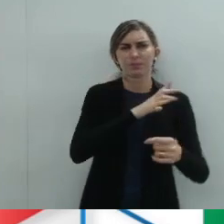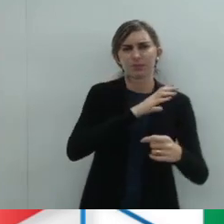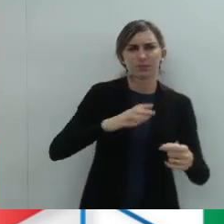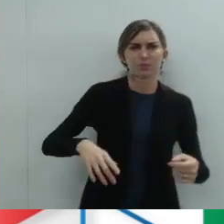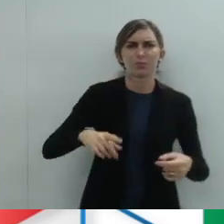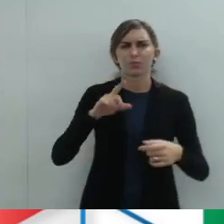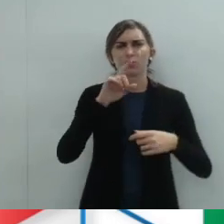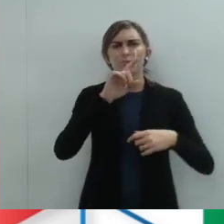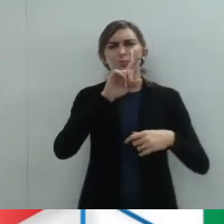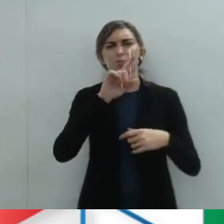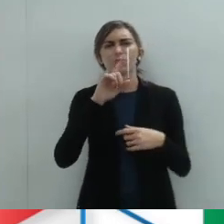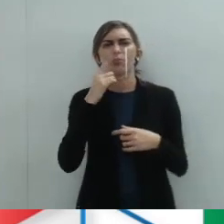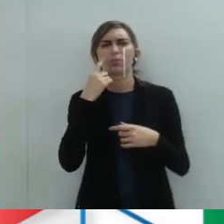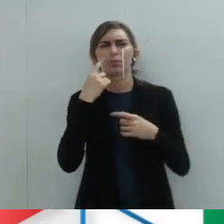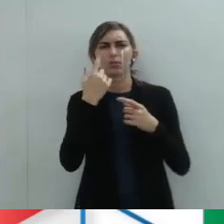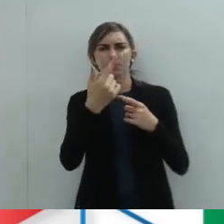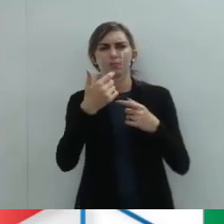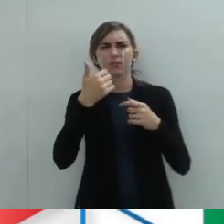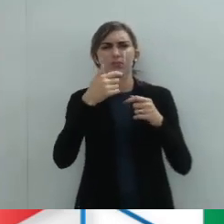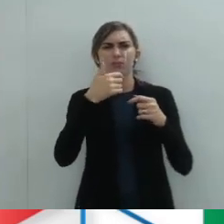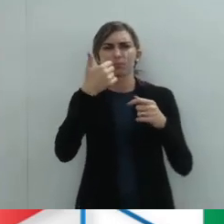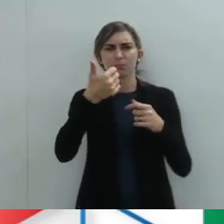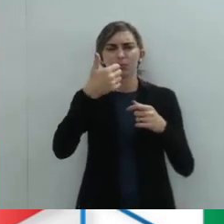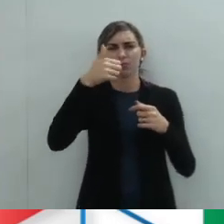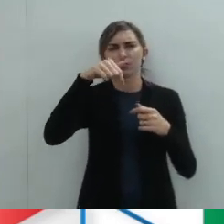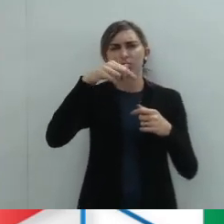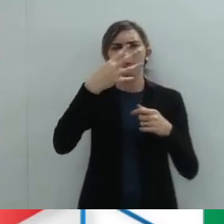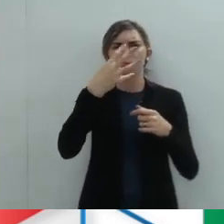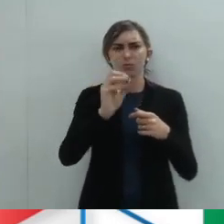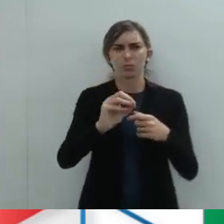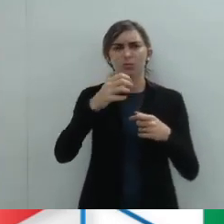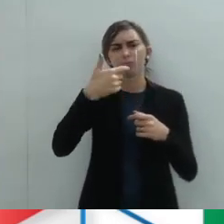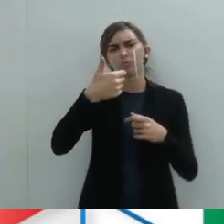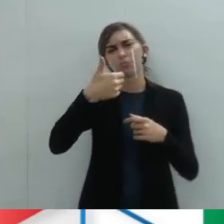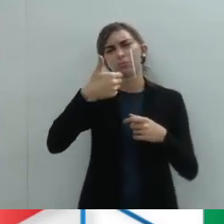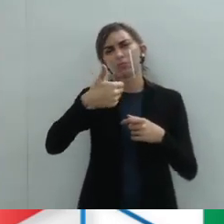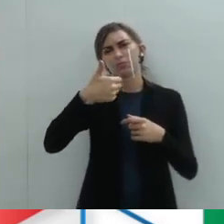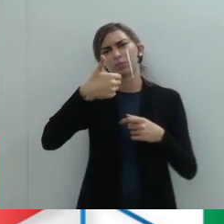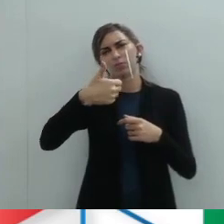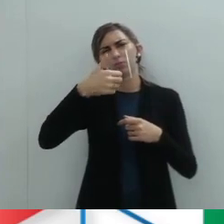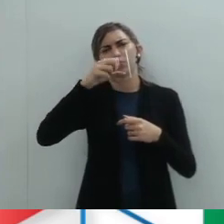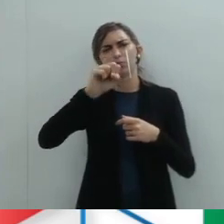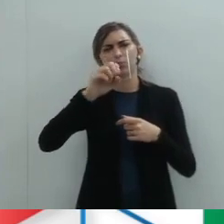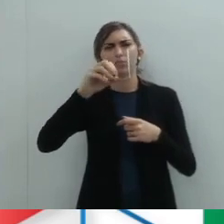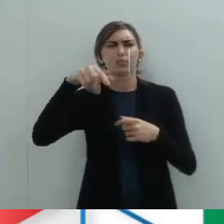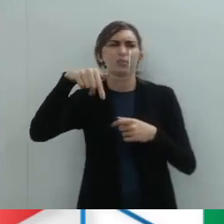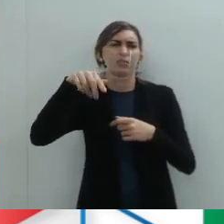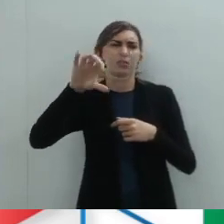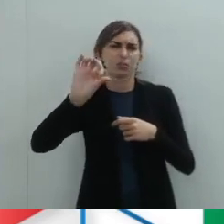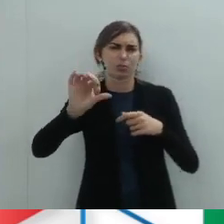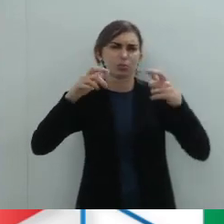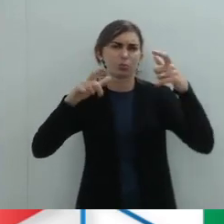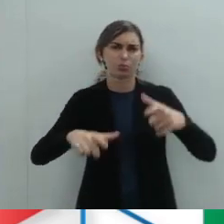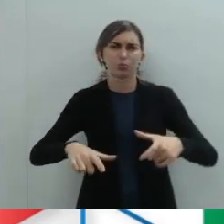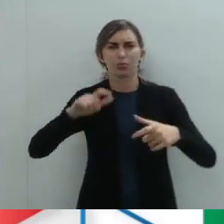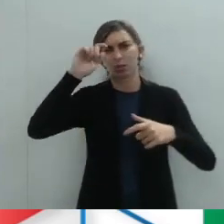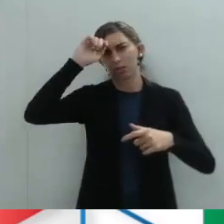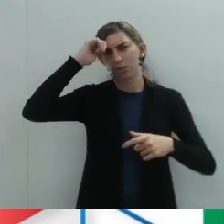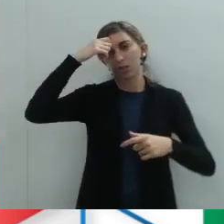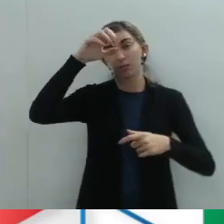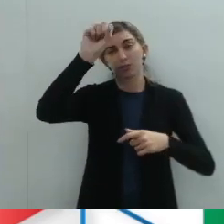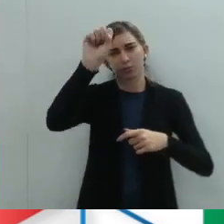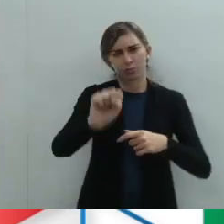de 1740 a 1879, o reino Zulu estava localizado nas terras onde estão África do